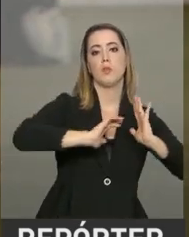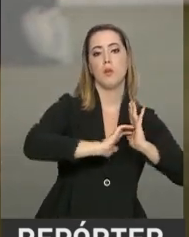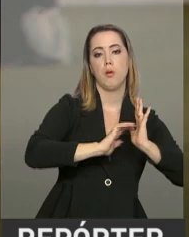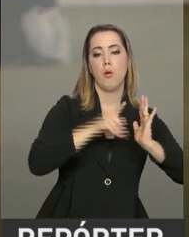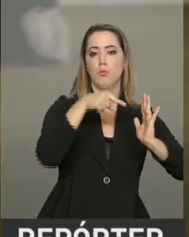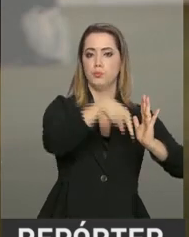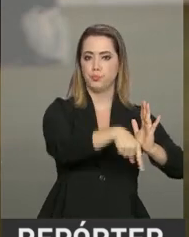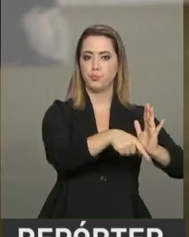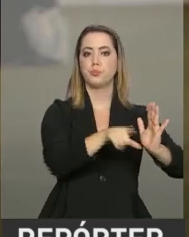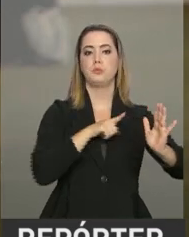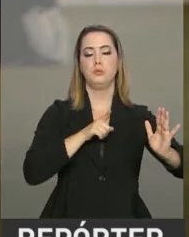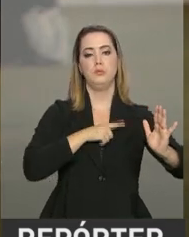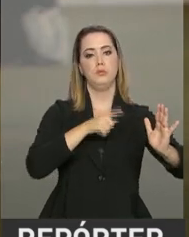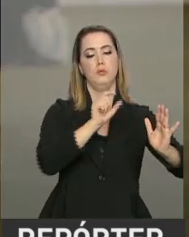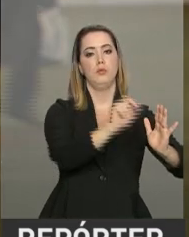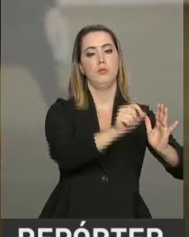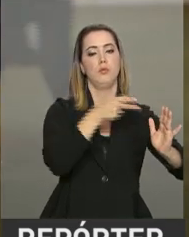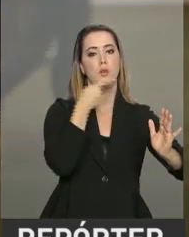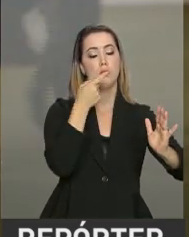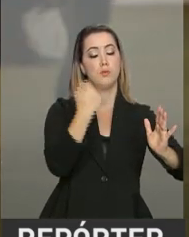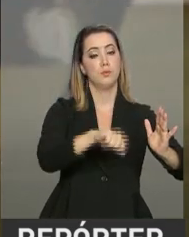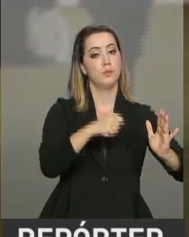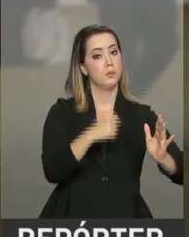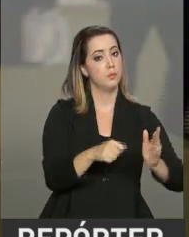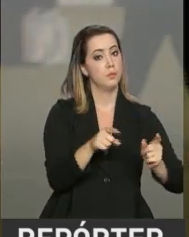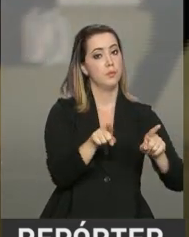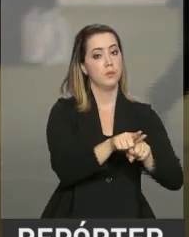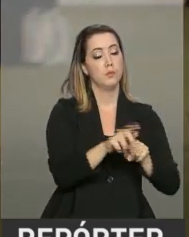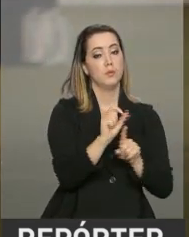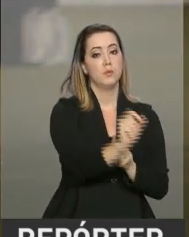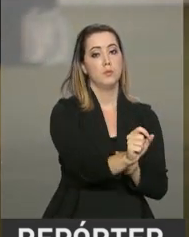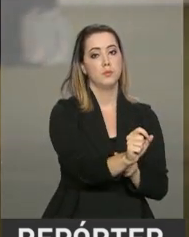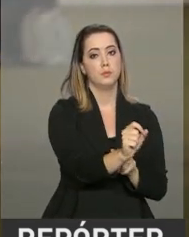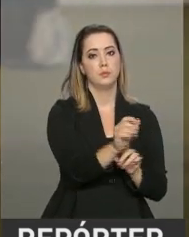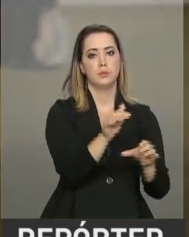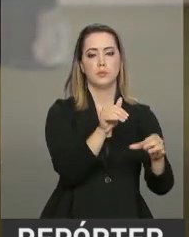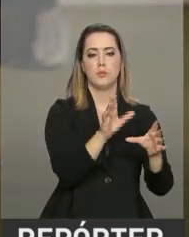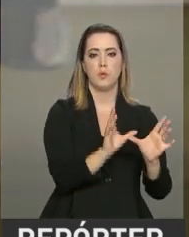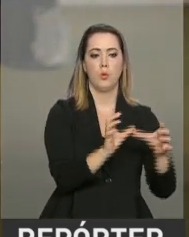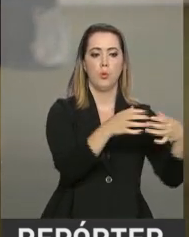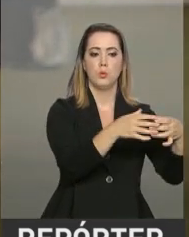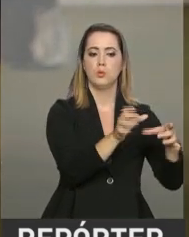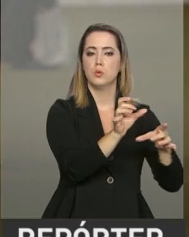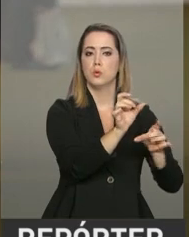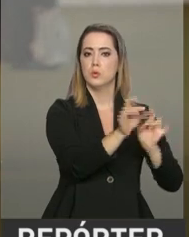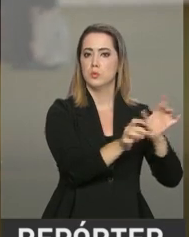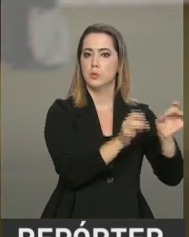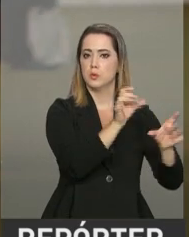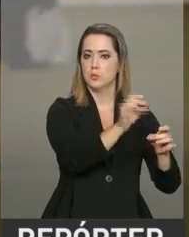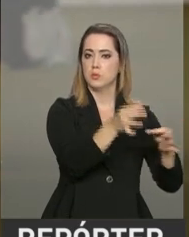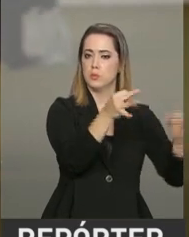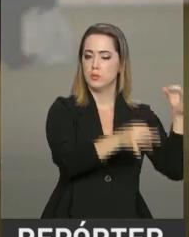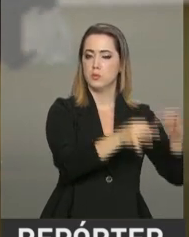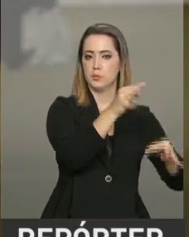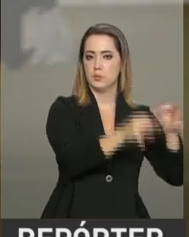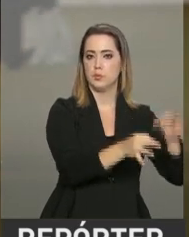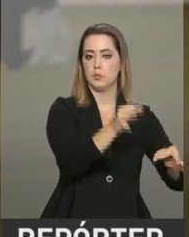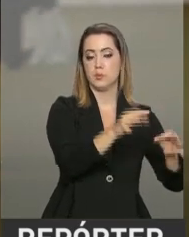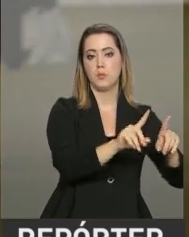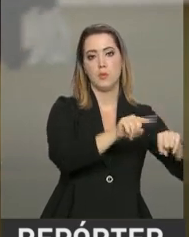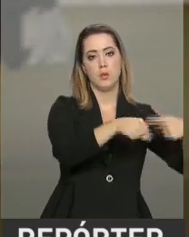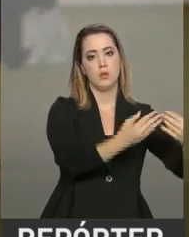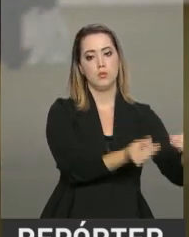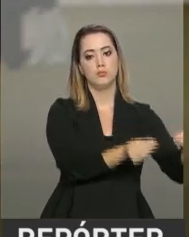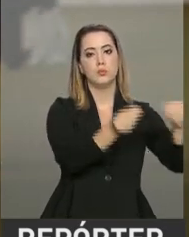Regimento do Senado define como é a tramitação ela passa pela comissão de constituição e justiça do Senado e